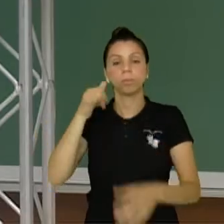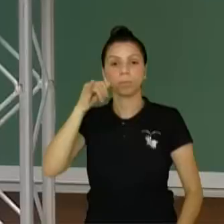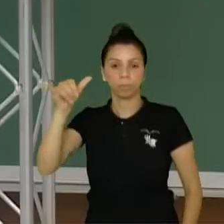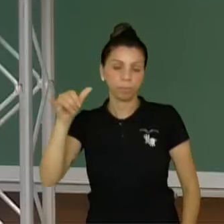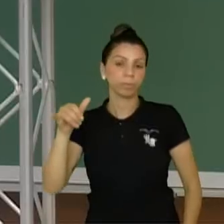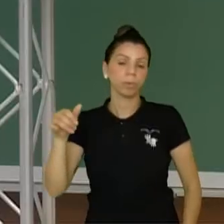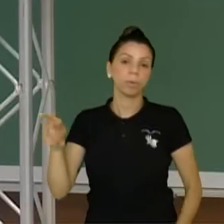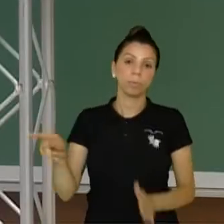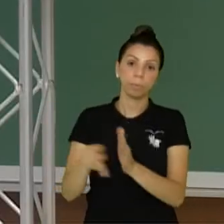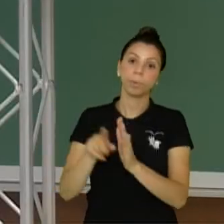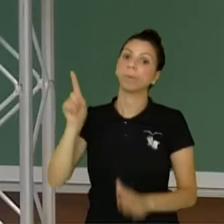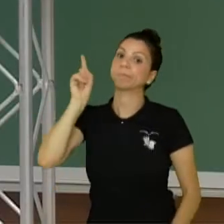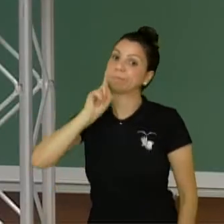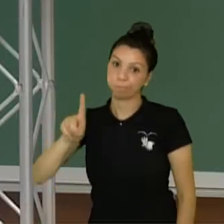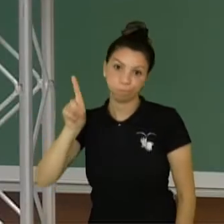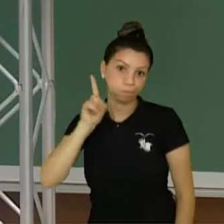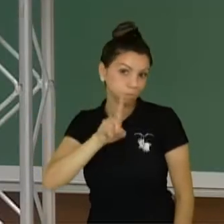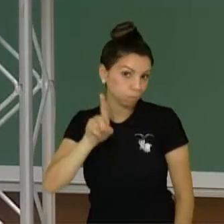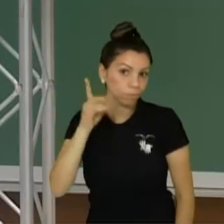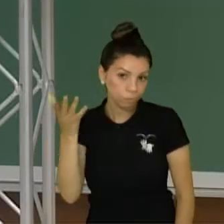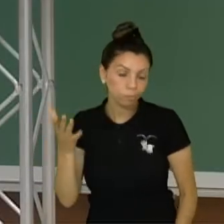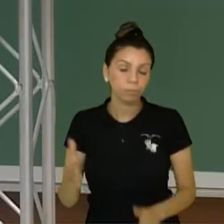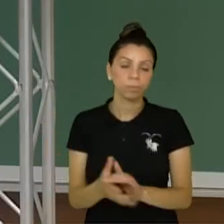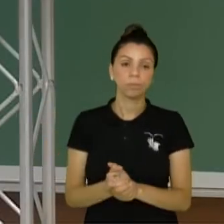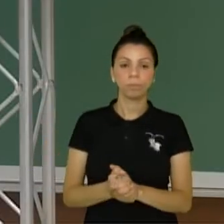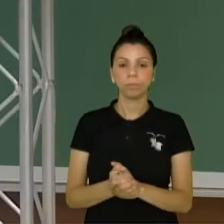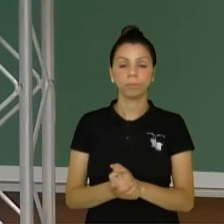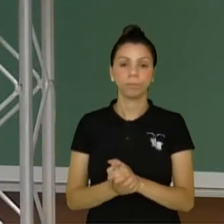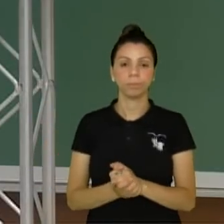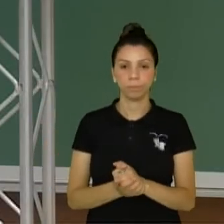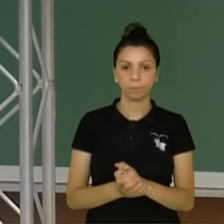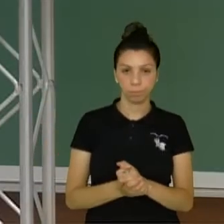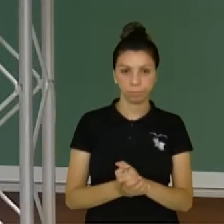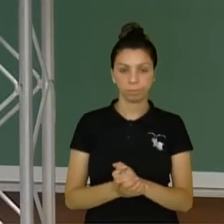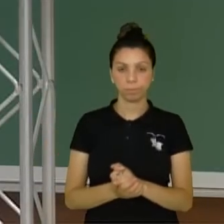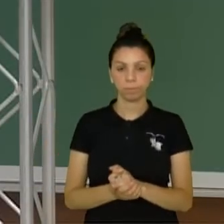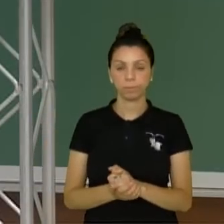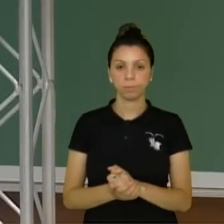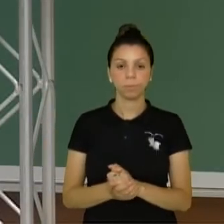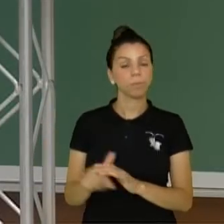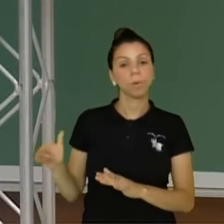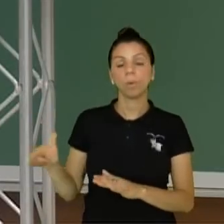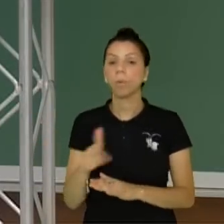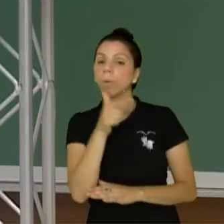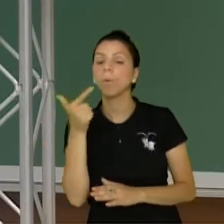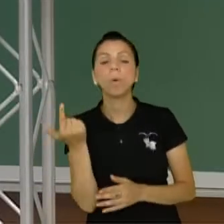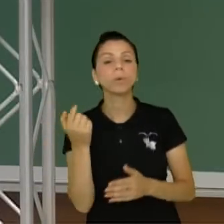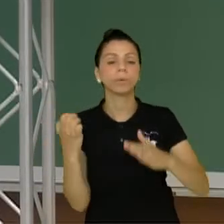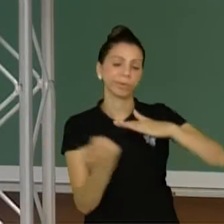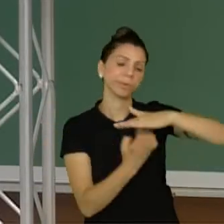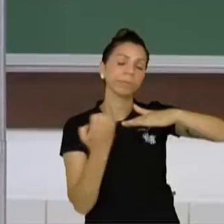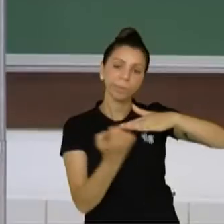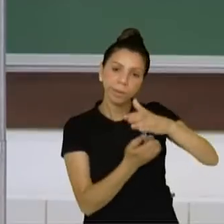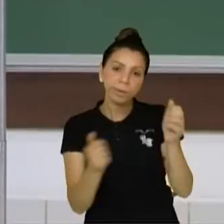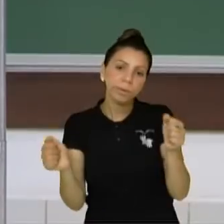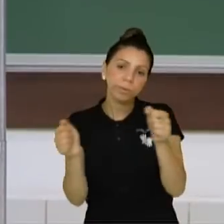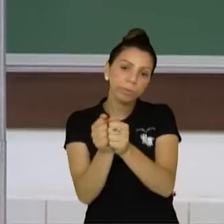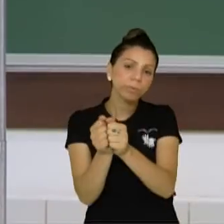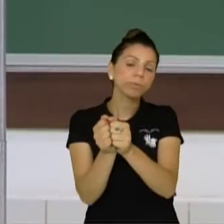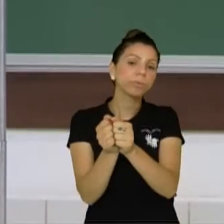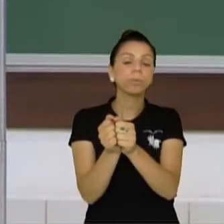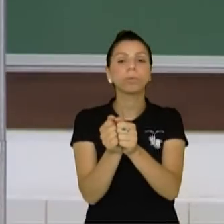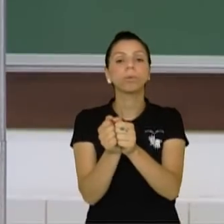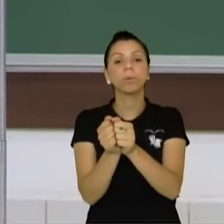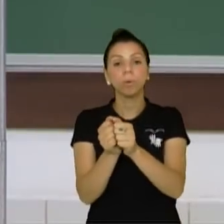Estados Unidos, explicando bem aqui, e promoveu com outras companhias, com outras empresas,